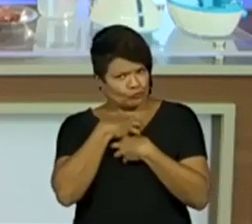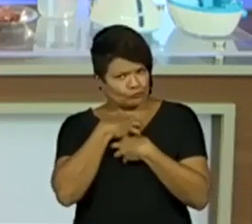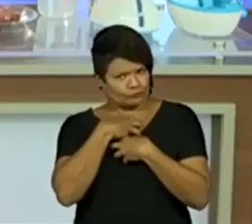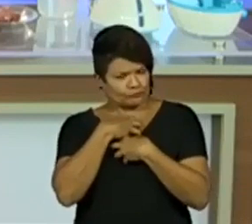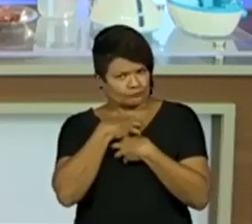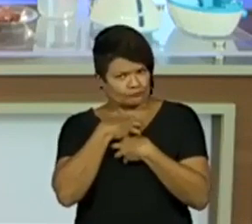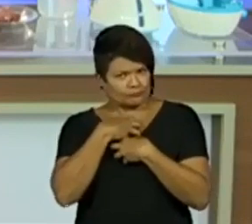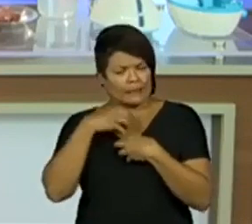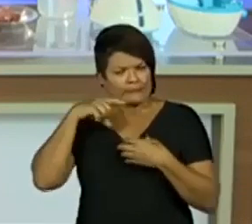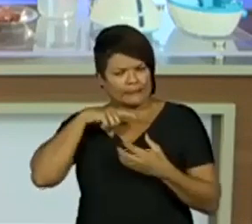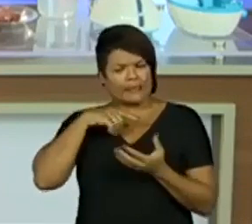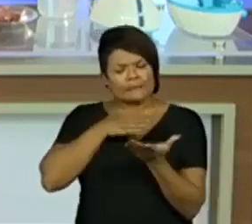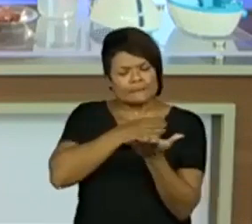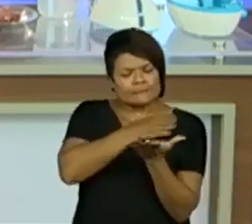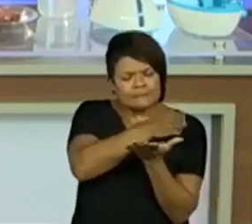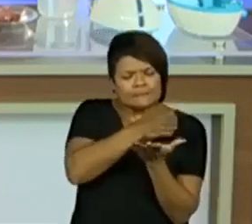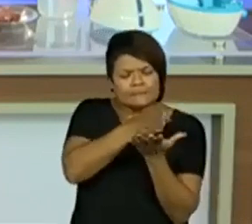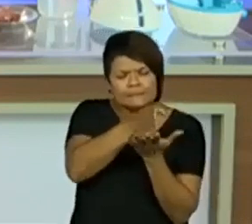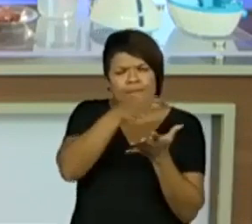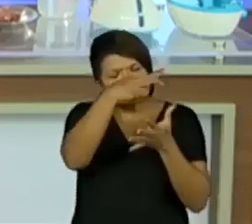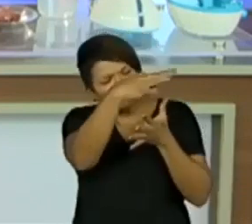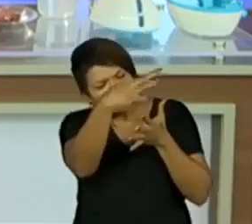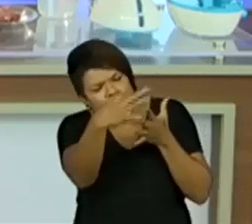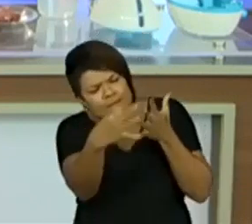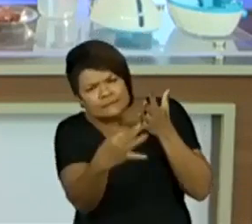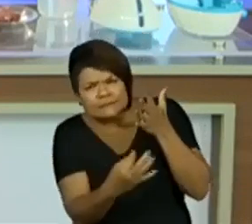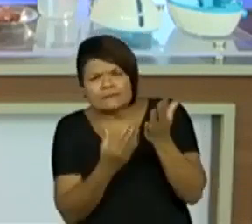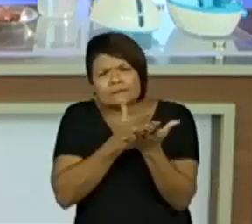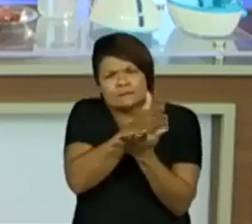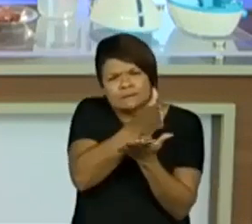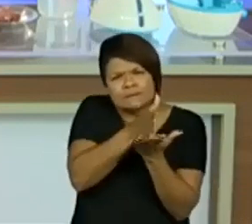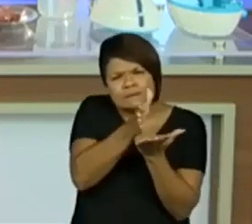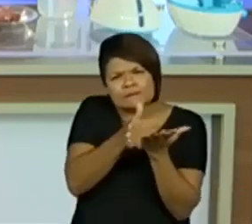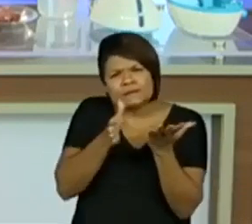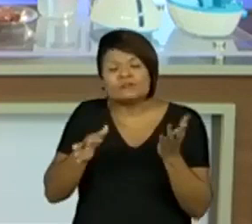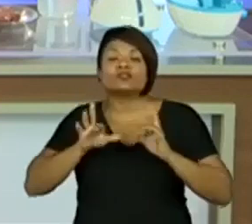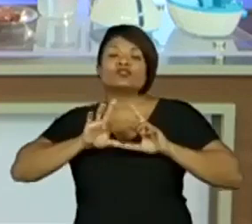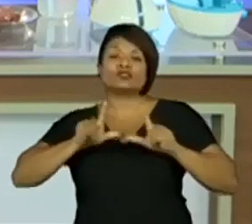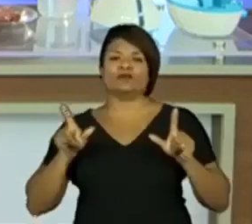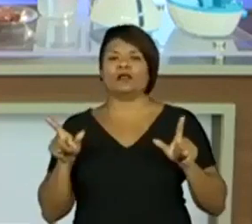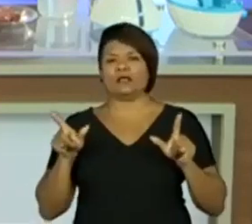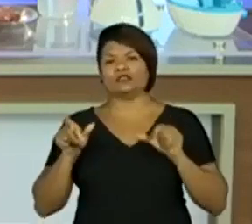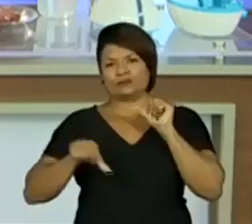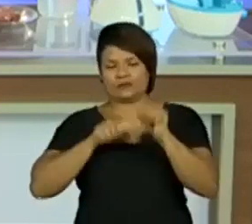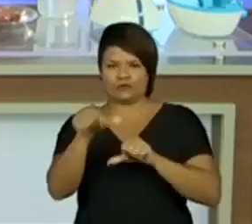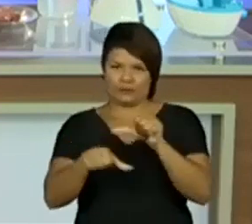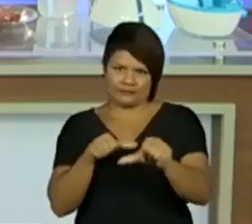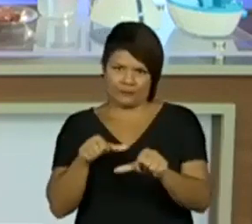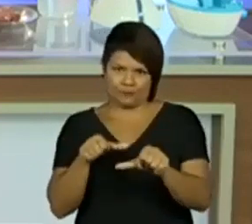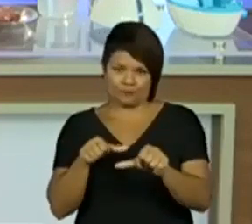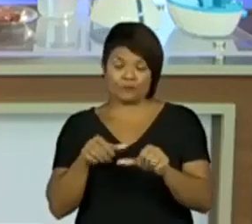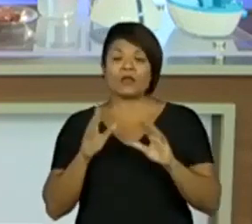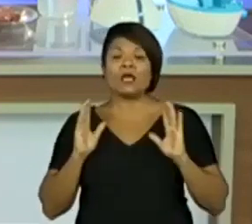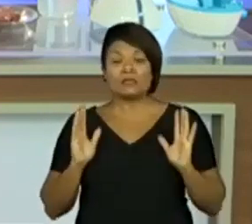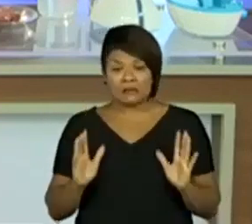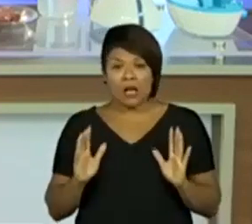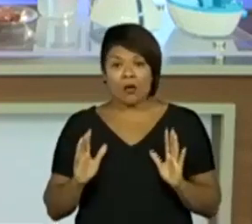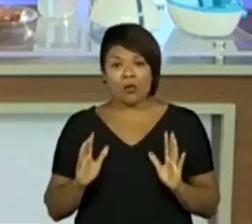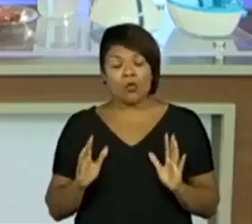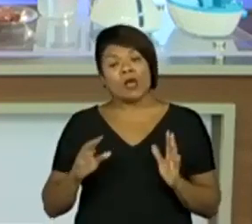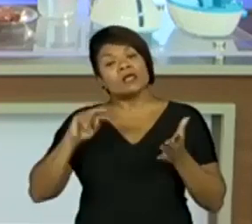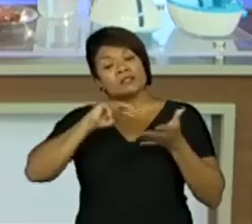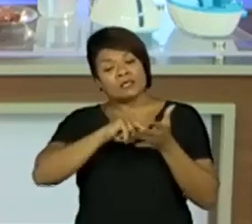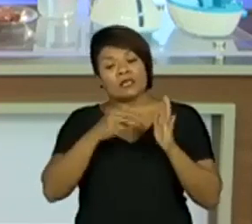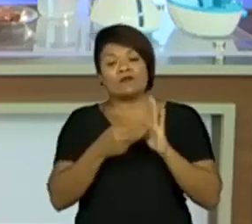transformações. Então, como eu disse, transformações significam mudanças. Mas